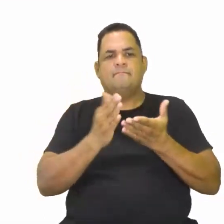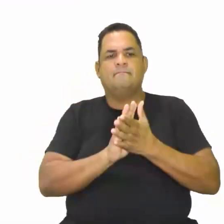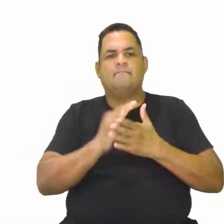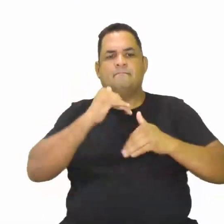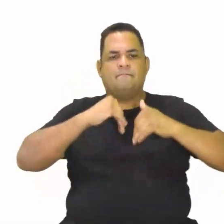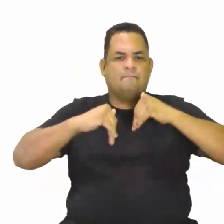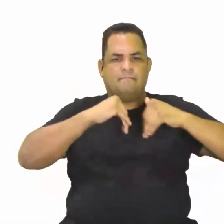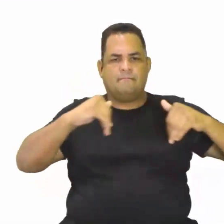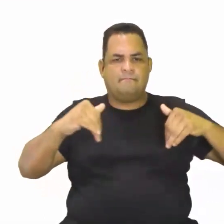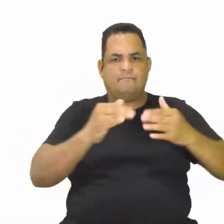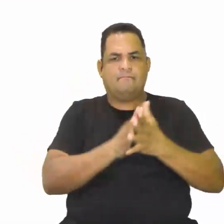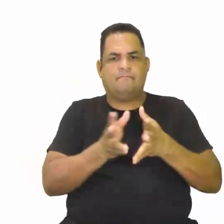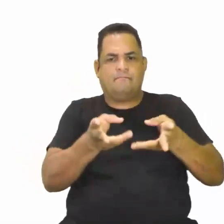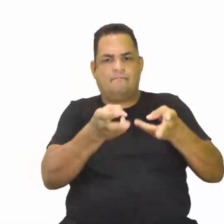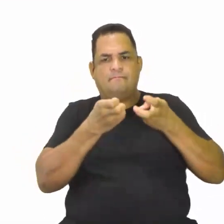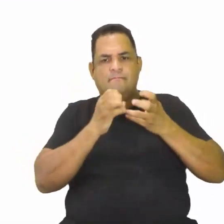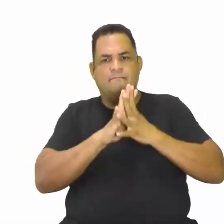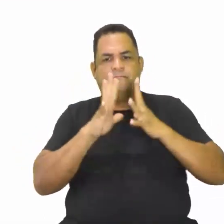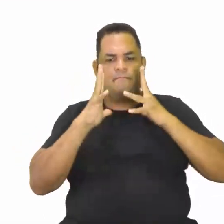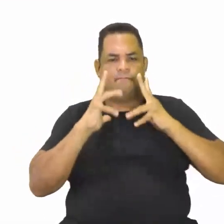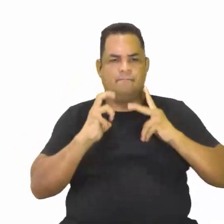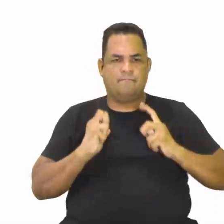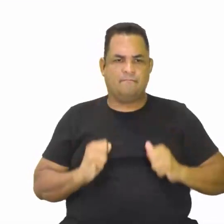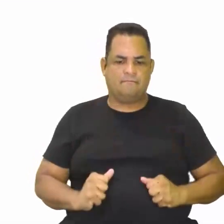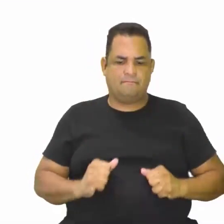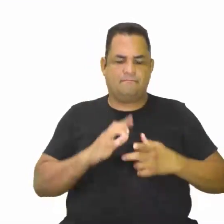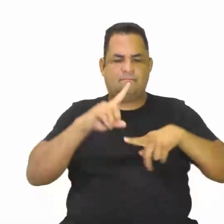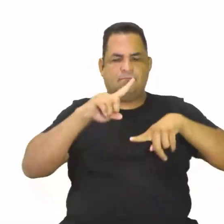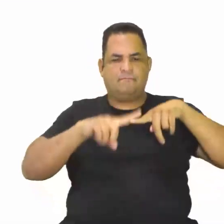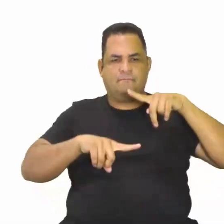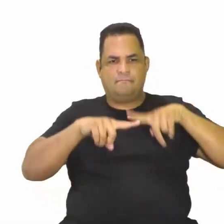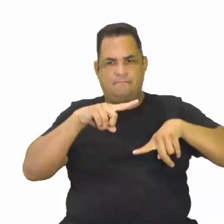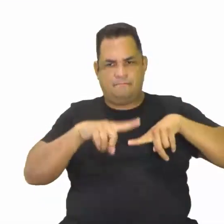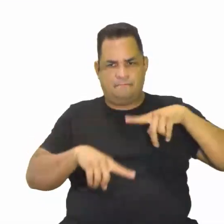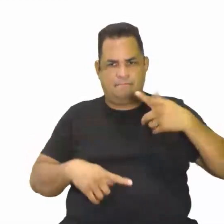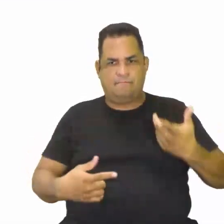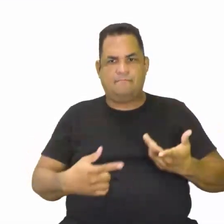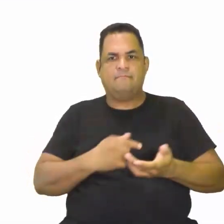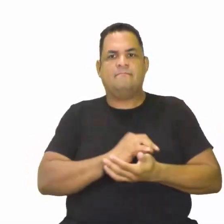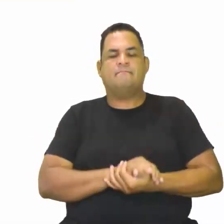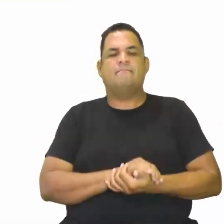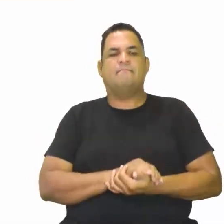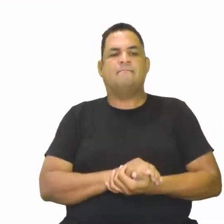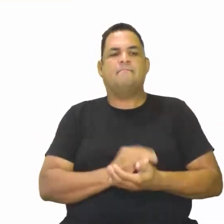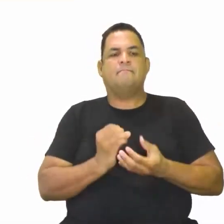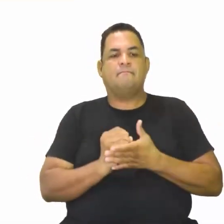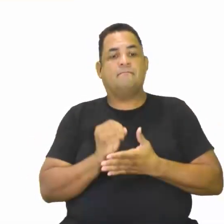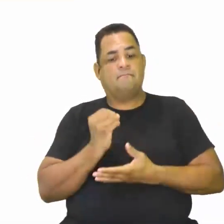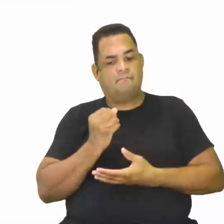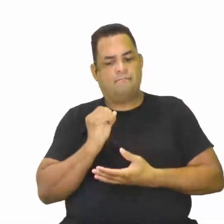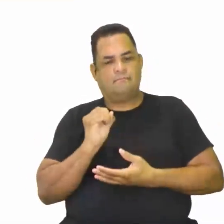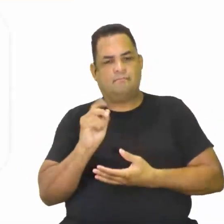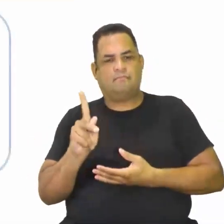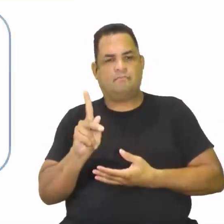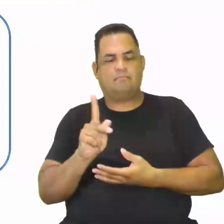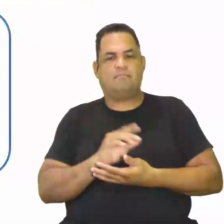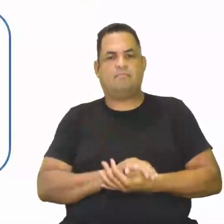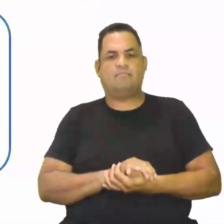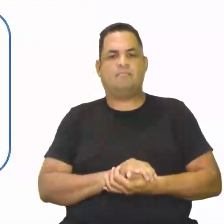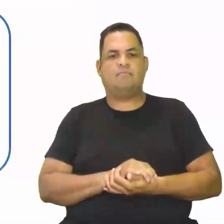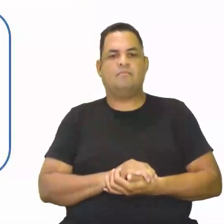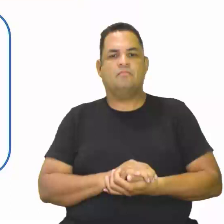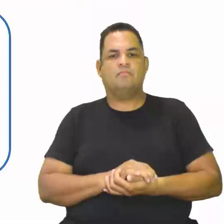separação, de extração para purificação dos materiais, ok?